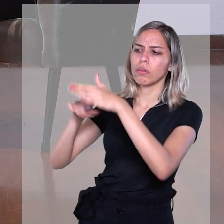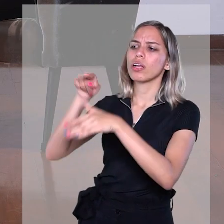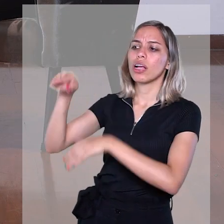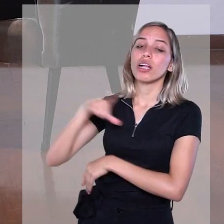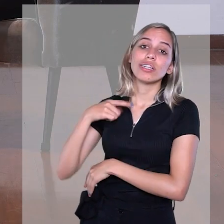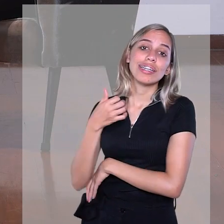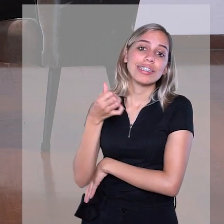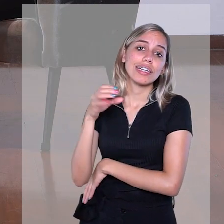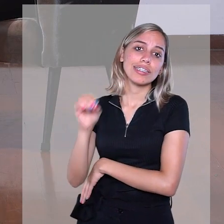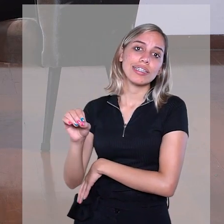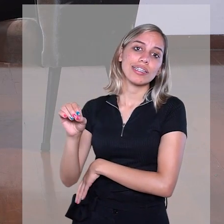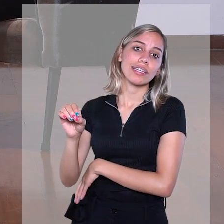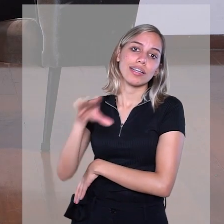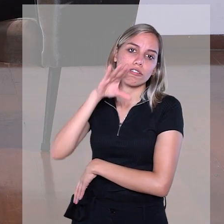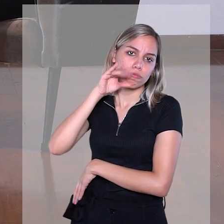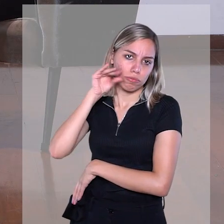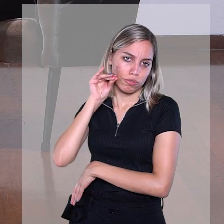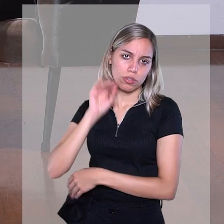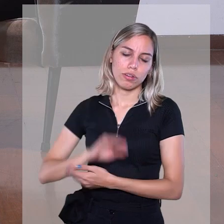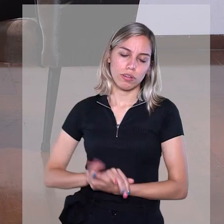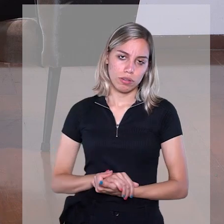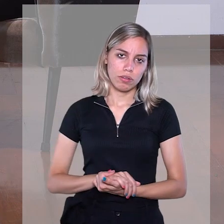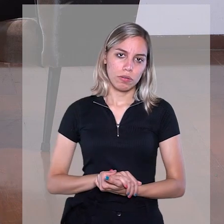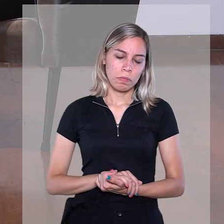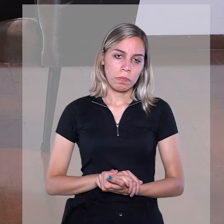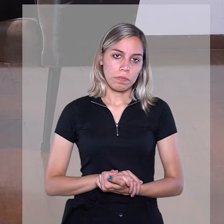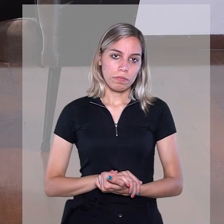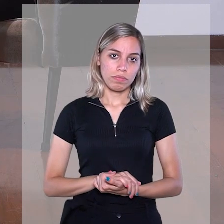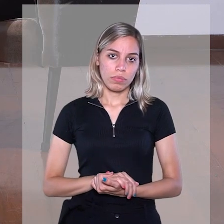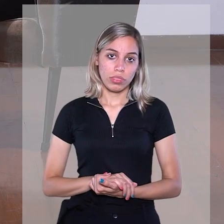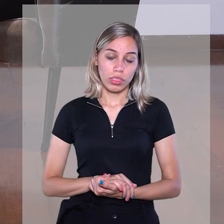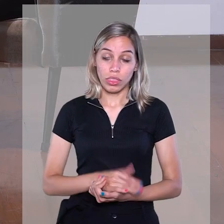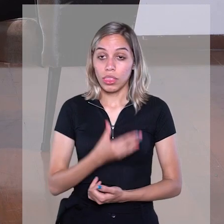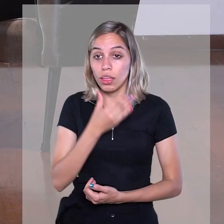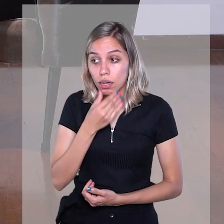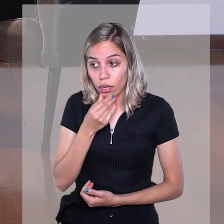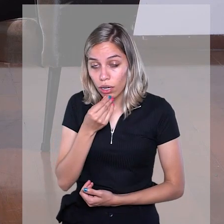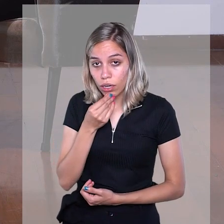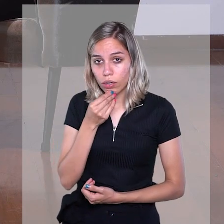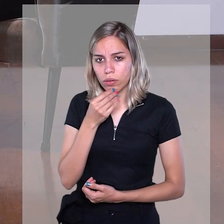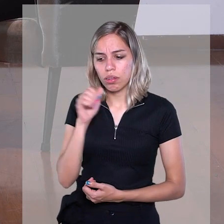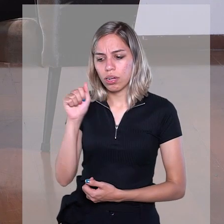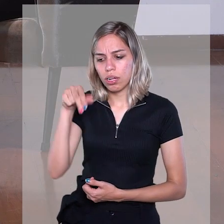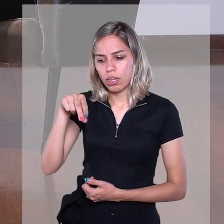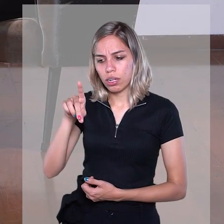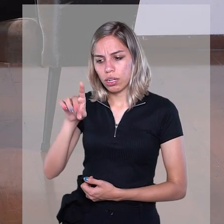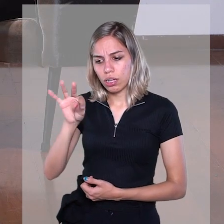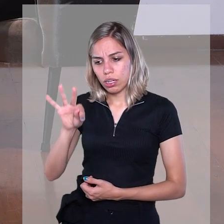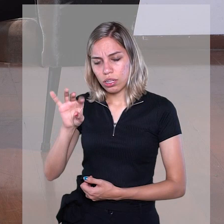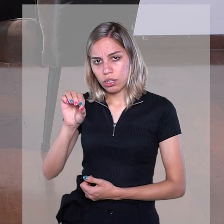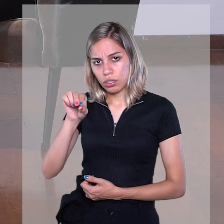Estamos falando de algo que o saudoso crítico Antônio Cândido vai